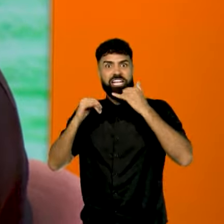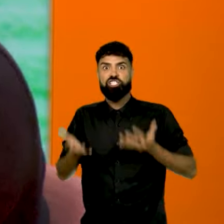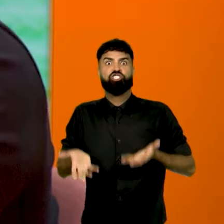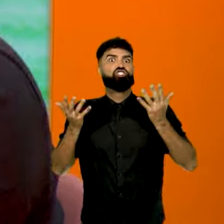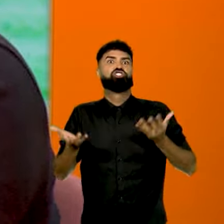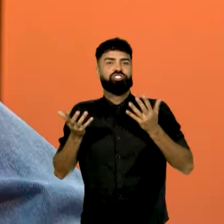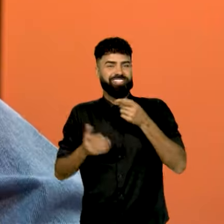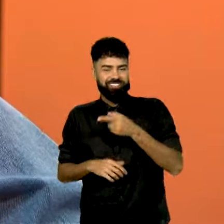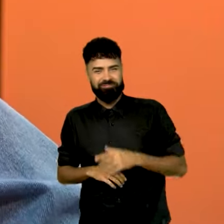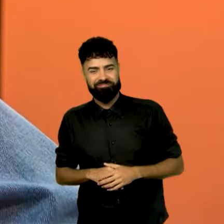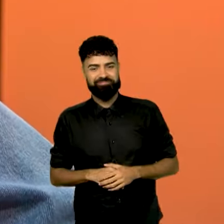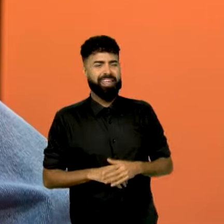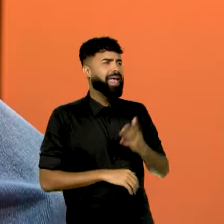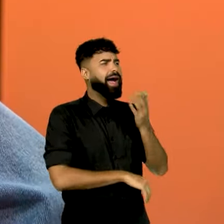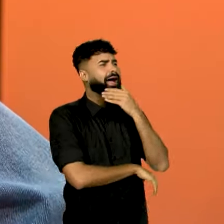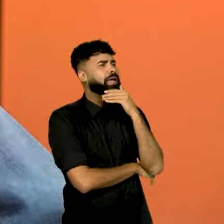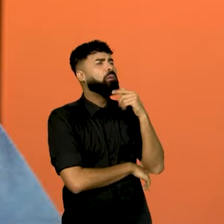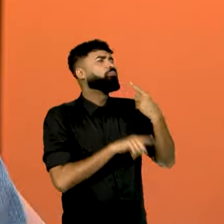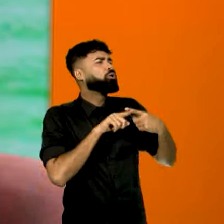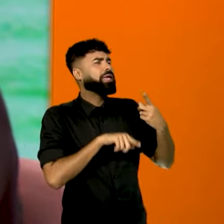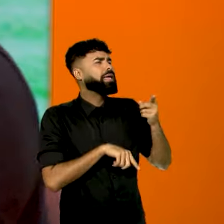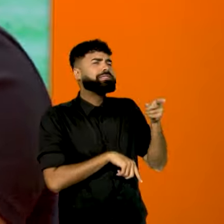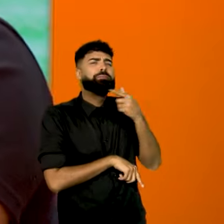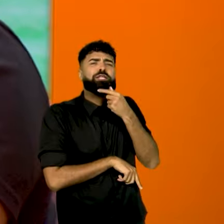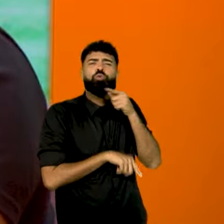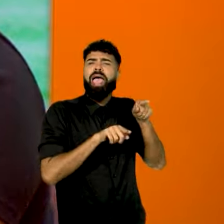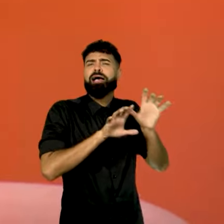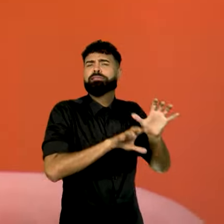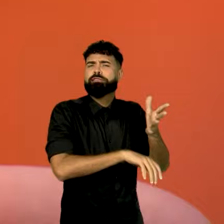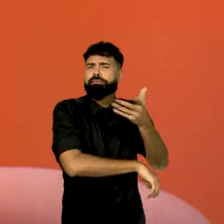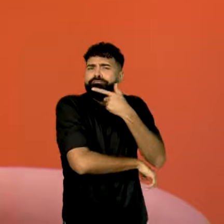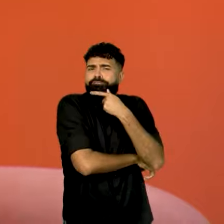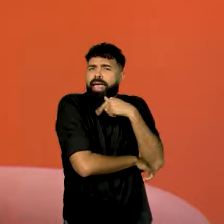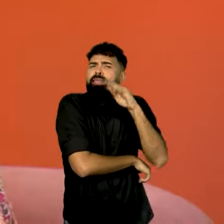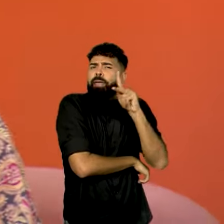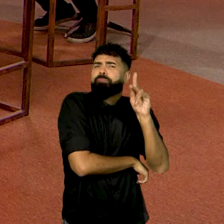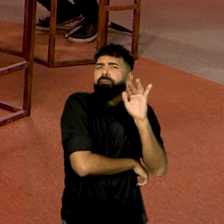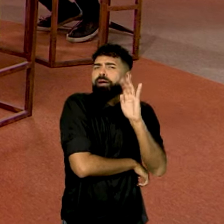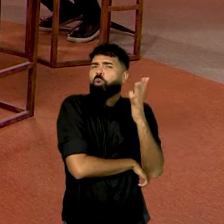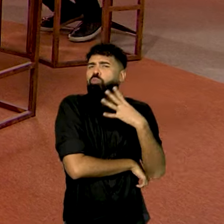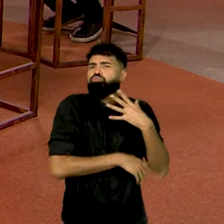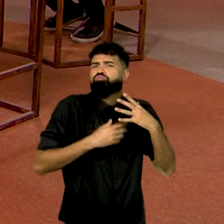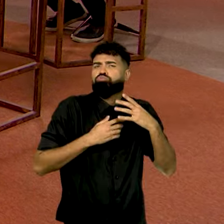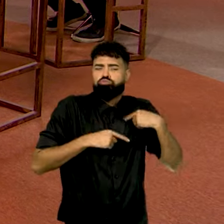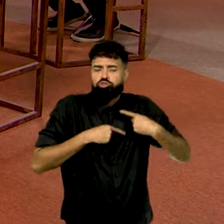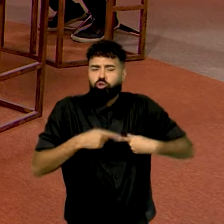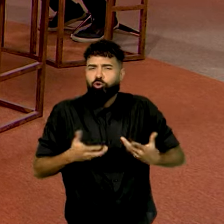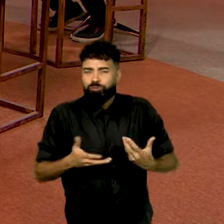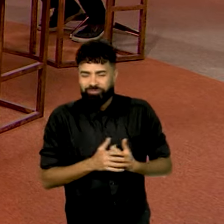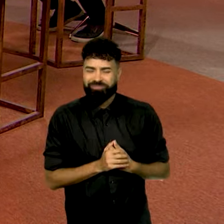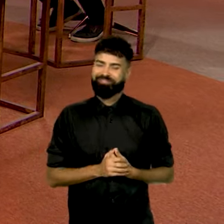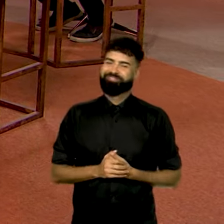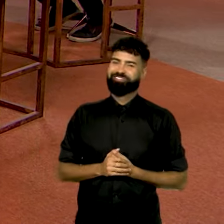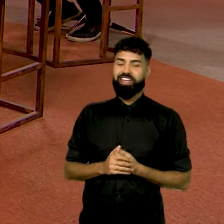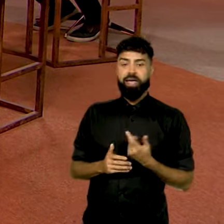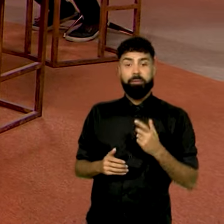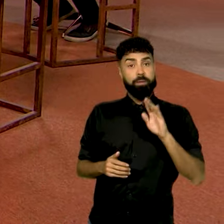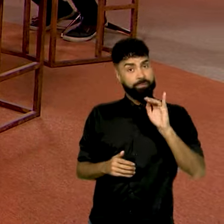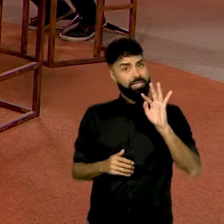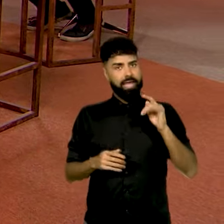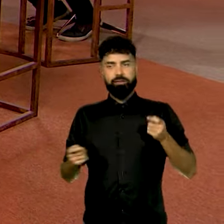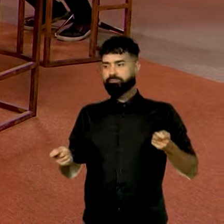cima que ele tem. Não sei que ele puxou, né? E pra mestre de cerimônia, isso é importante. Porque o Bita é meio mestre de cerimônia desse universo